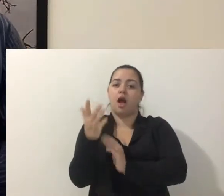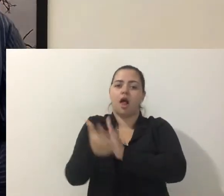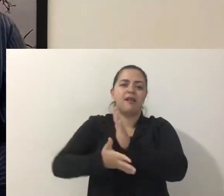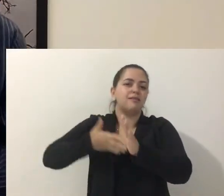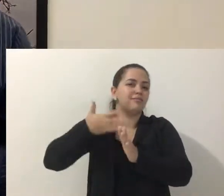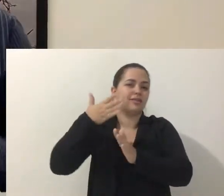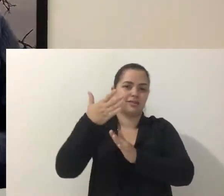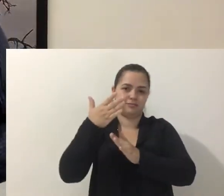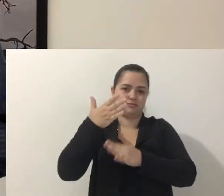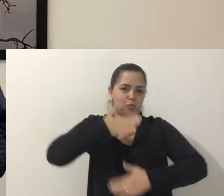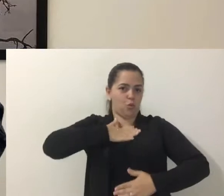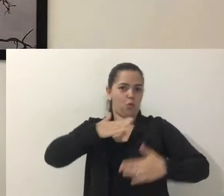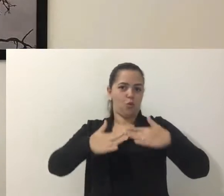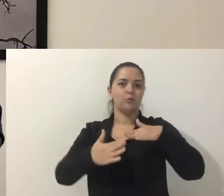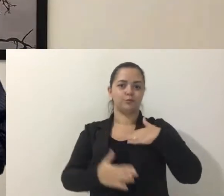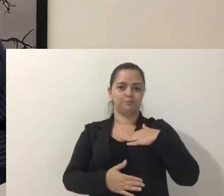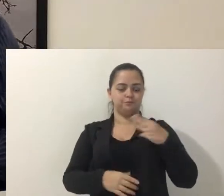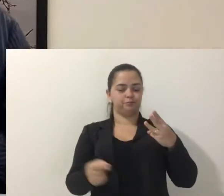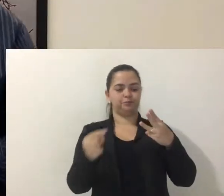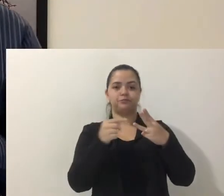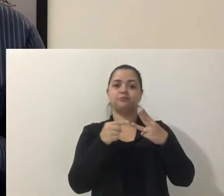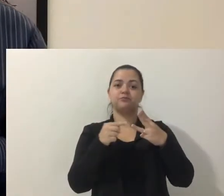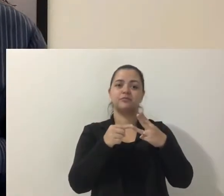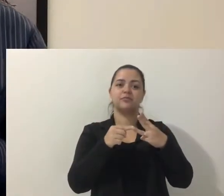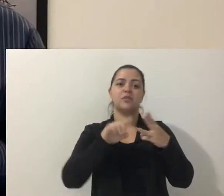Terceiro, é uma união permanente.